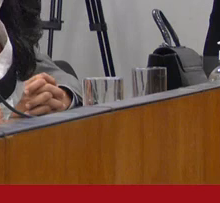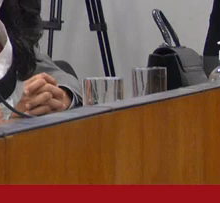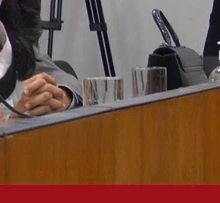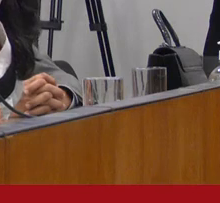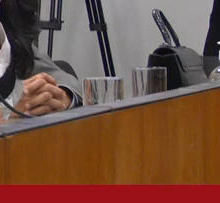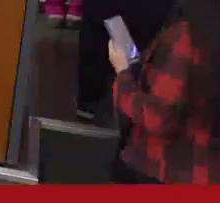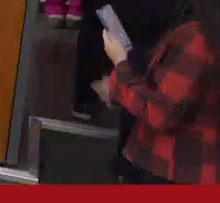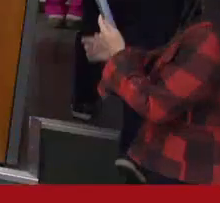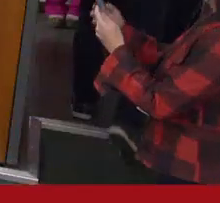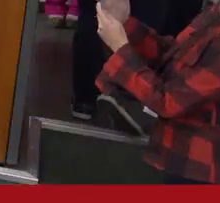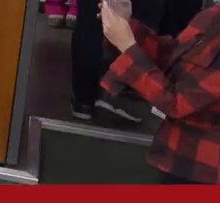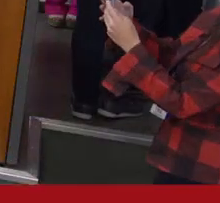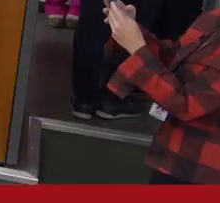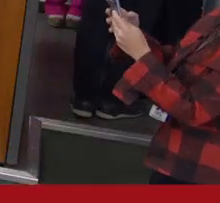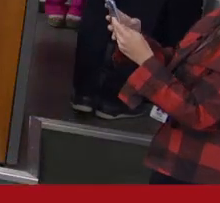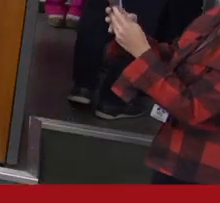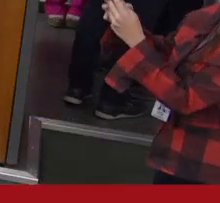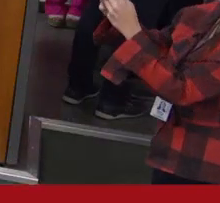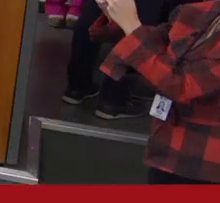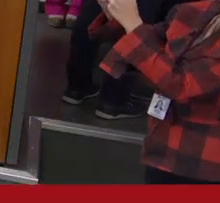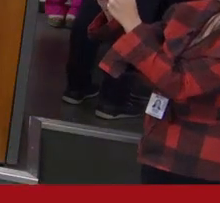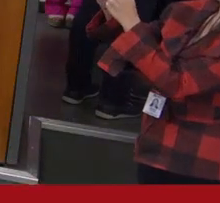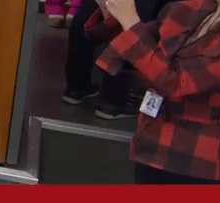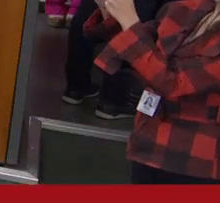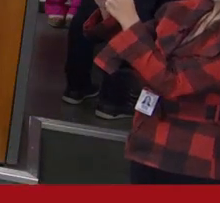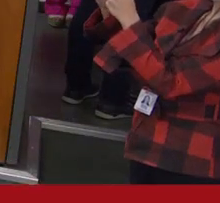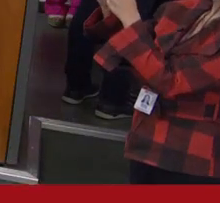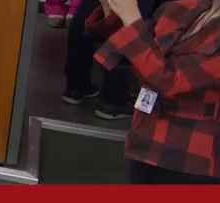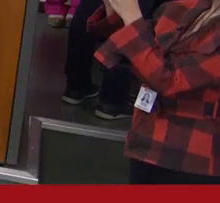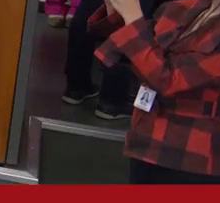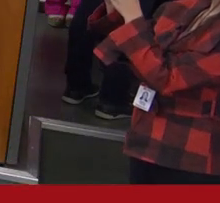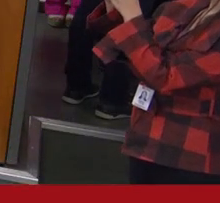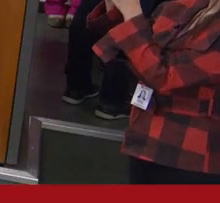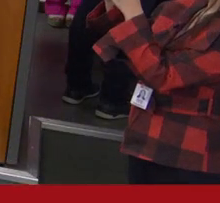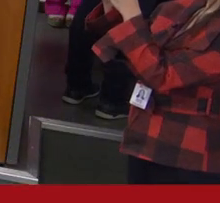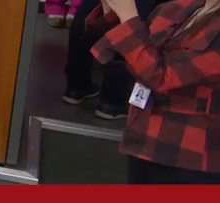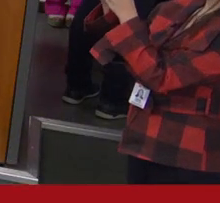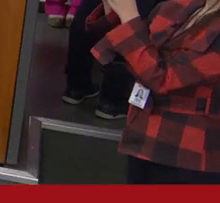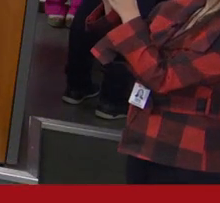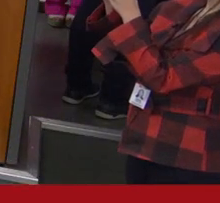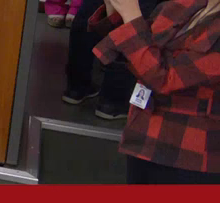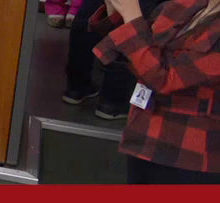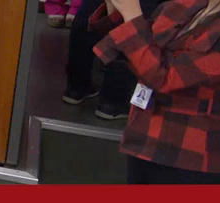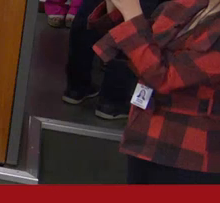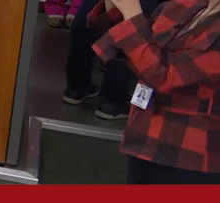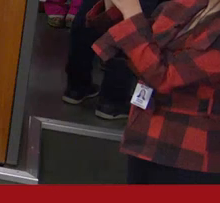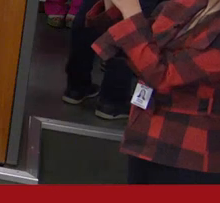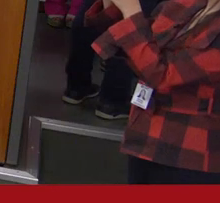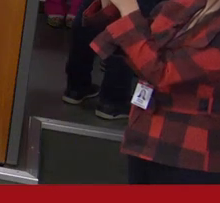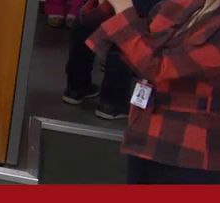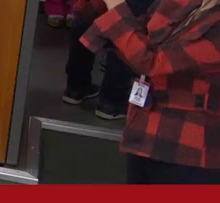questão de ordem, presidente. Sargento Rodrigues. Olha, presidente, eu não poderia